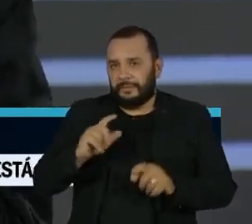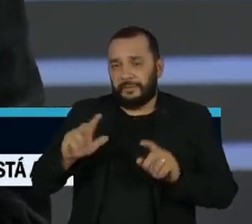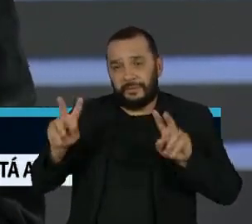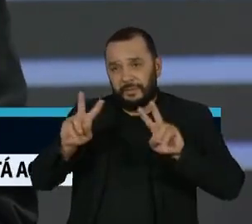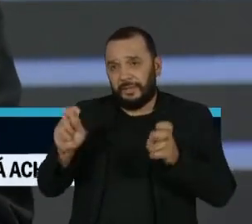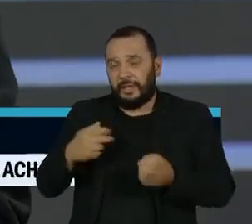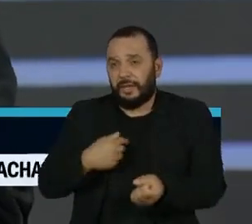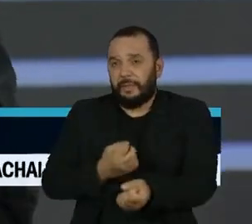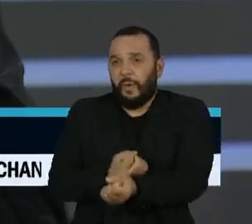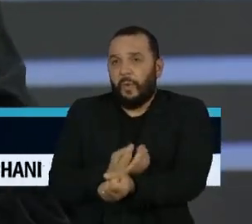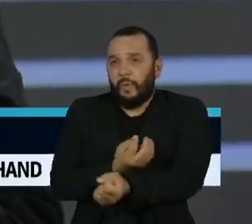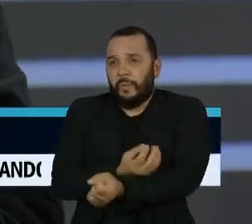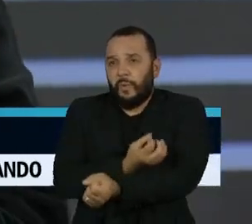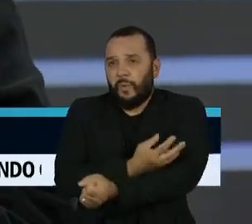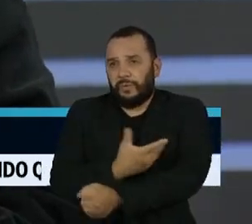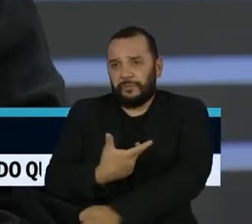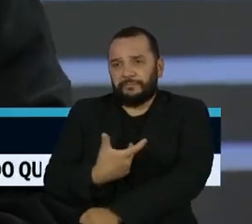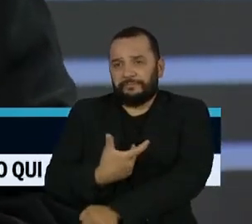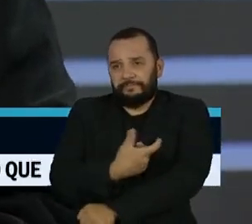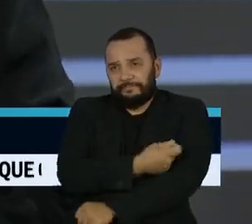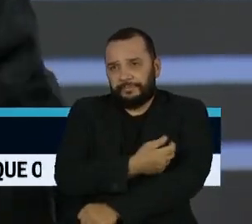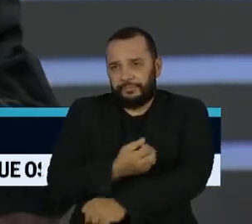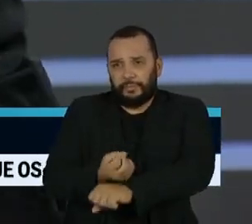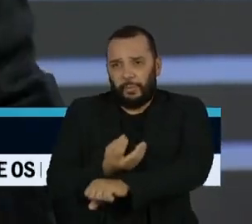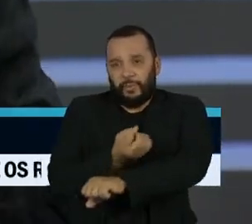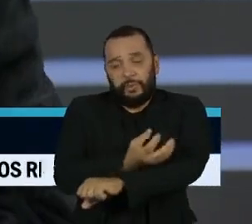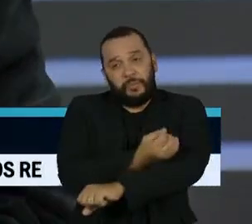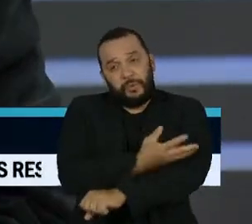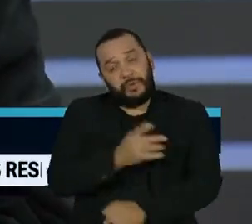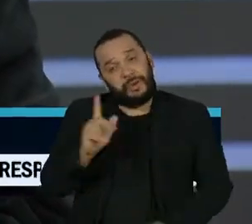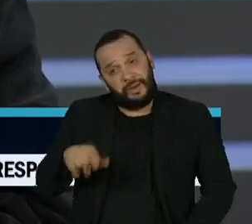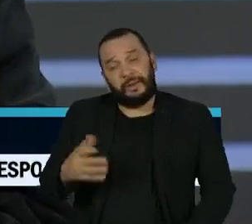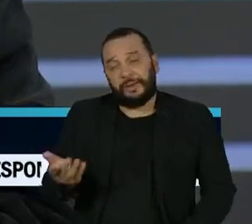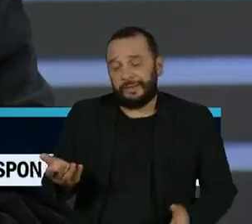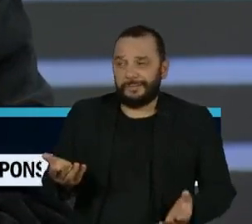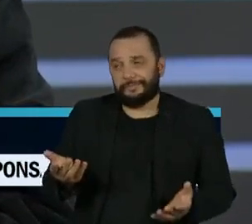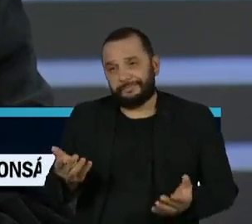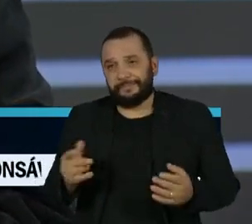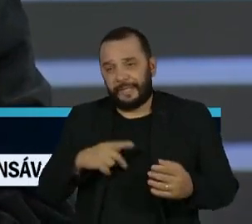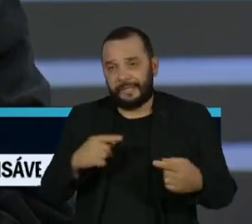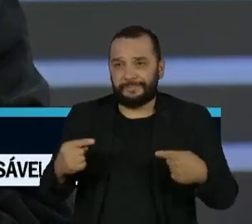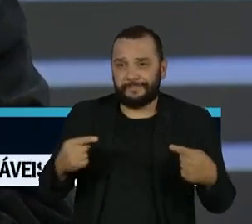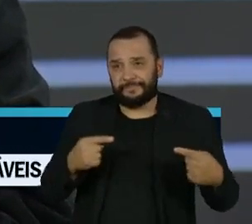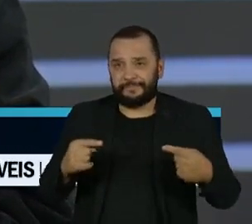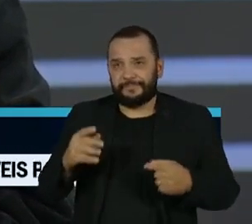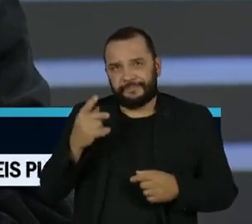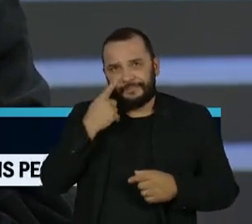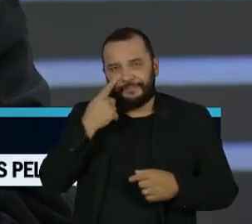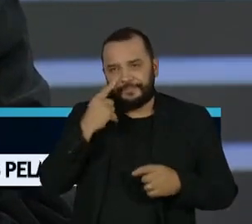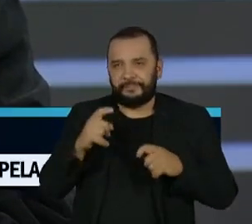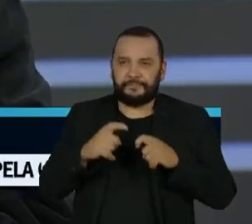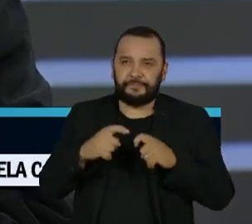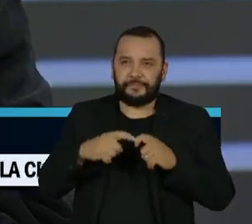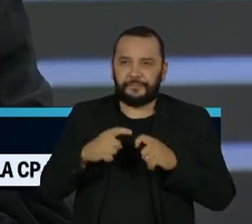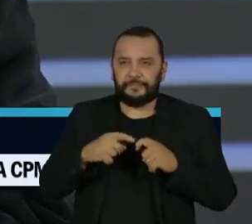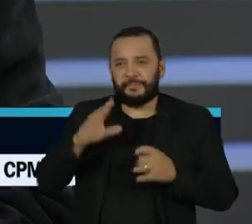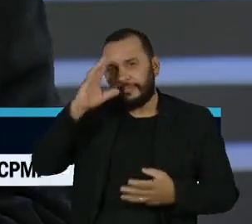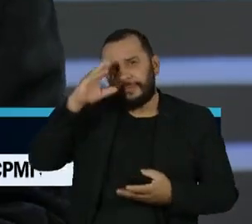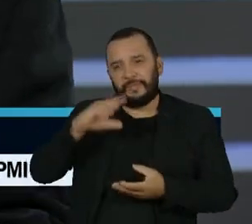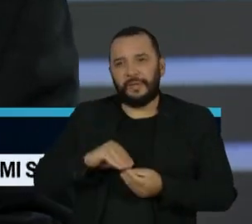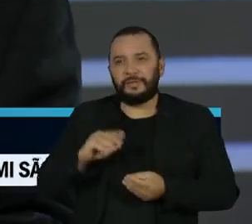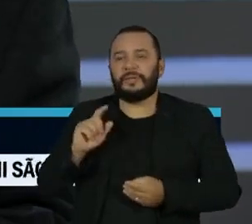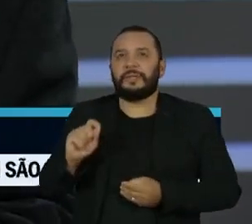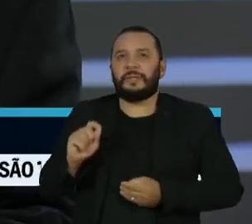interessante porque há aí um debate, você tem uma discussão dos médicos, como a gente viu aqui, né, de que entendem que essa é